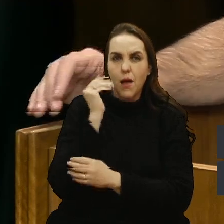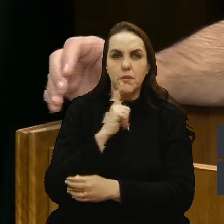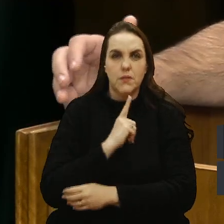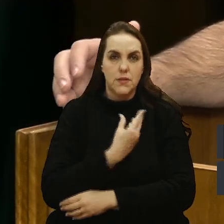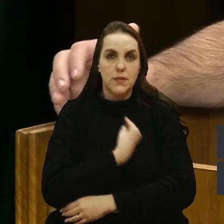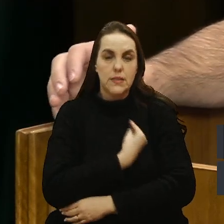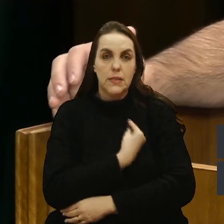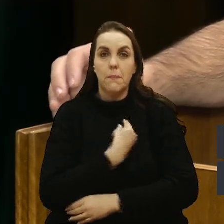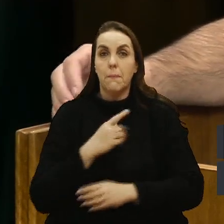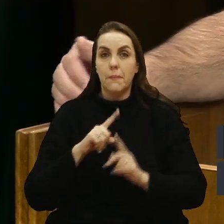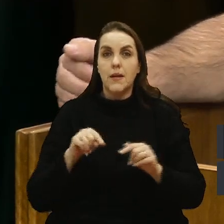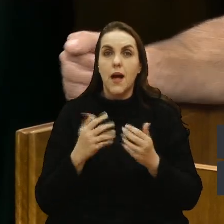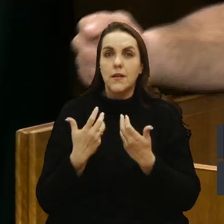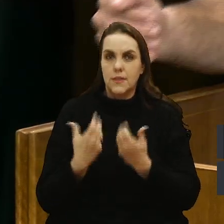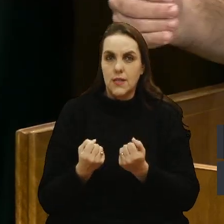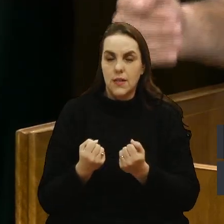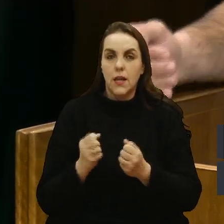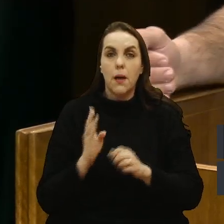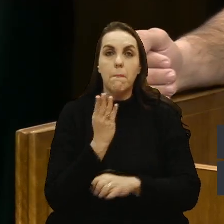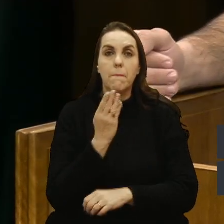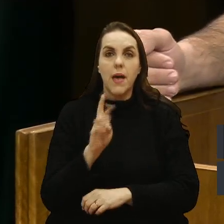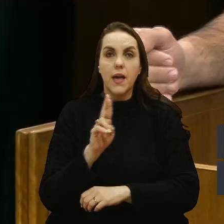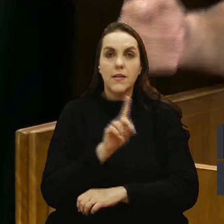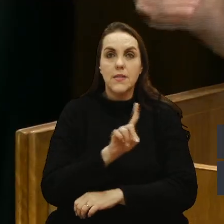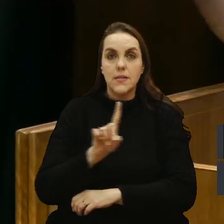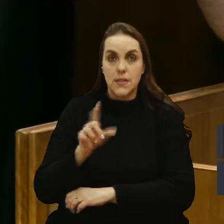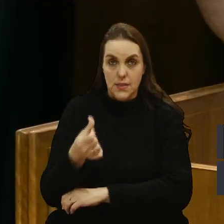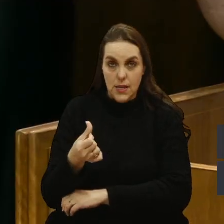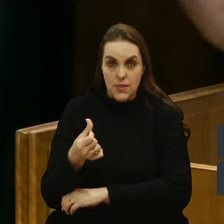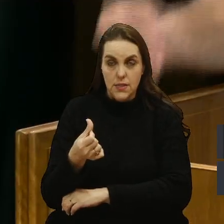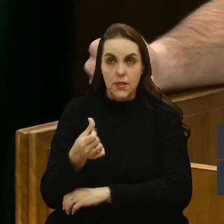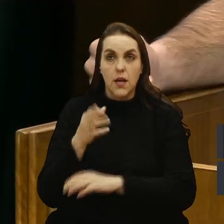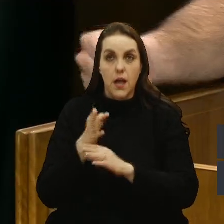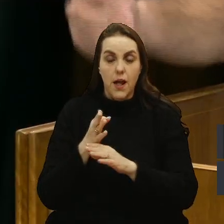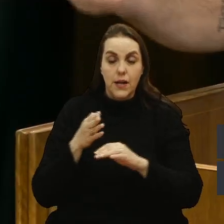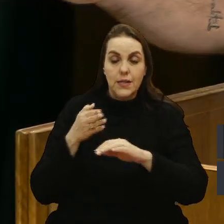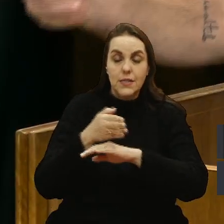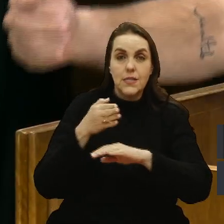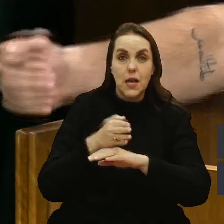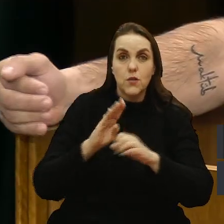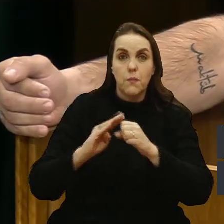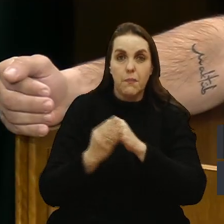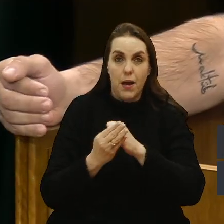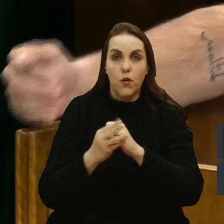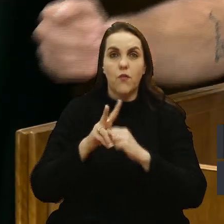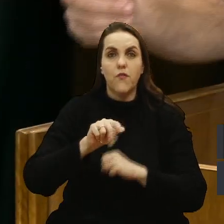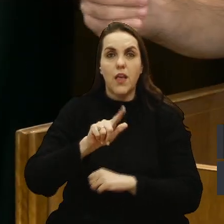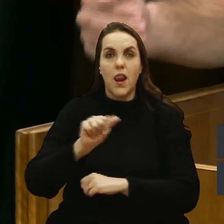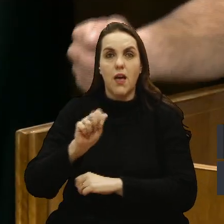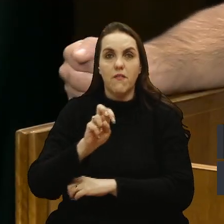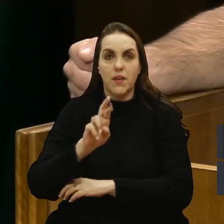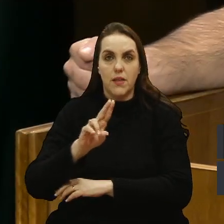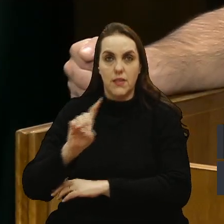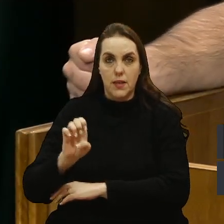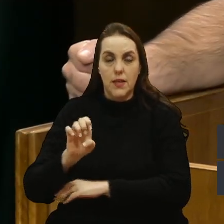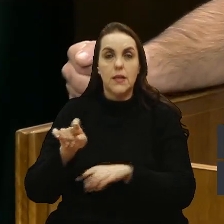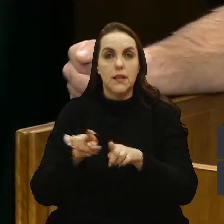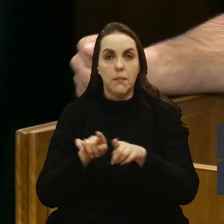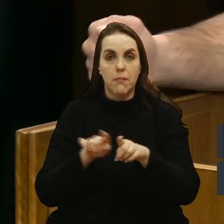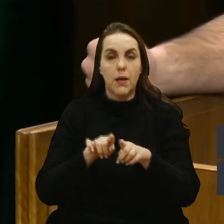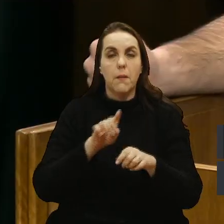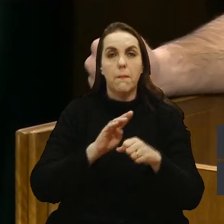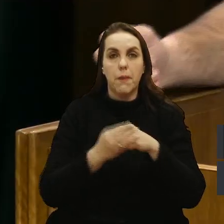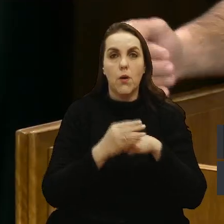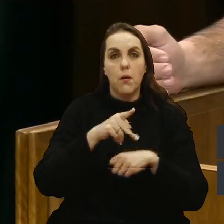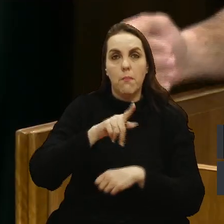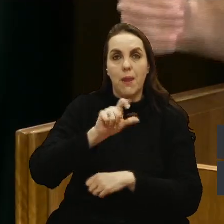aceitando. Na BR-116, entre o acesso ao bairro Vila Verde e o bairro Planalto, nós temos um ponto de